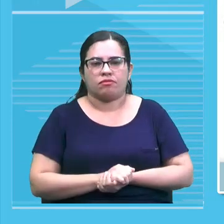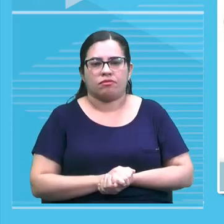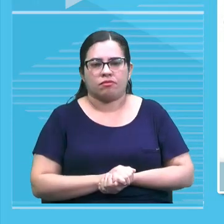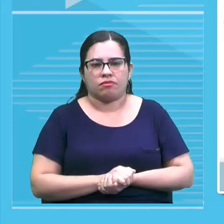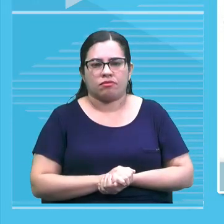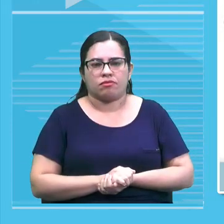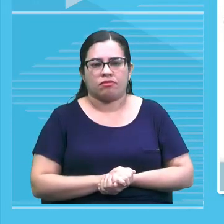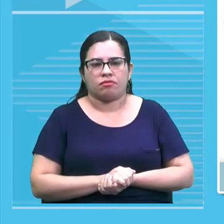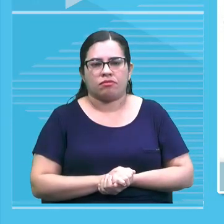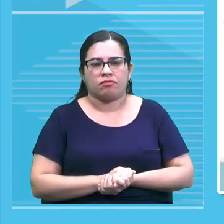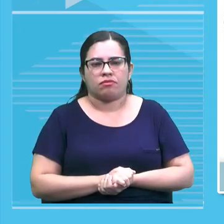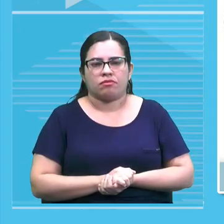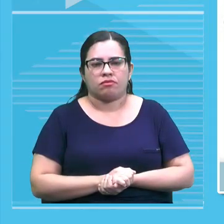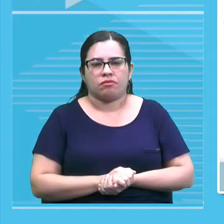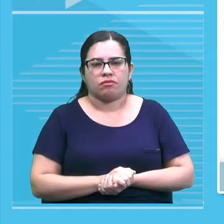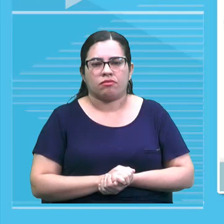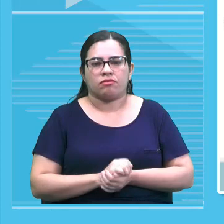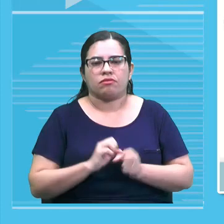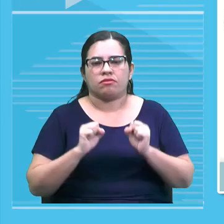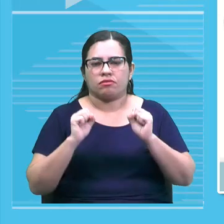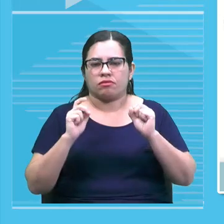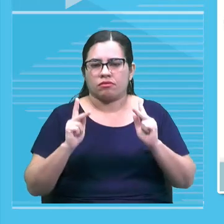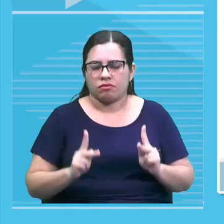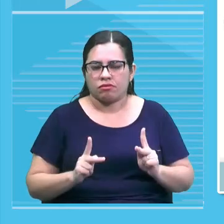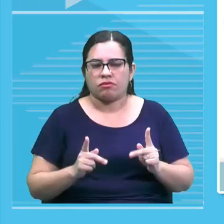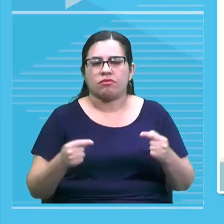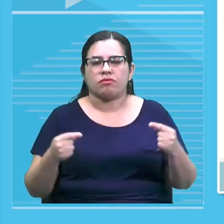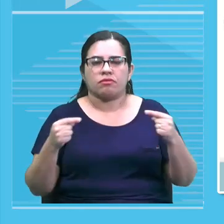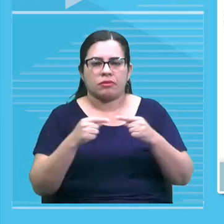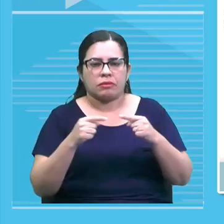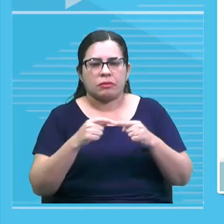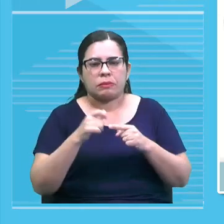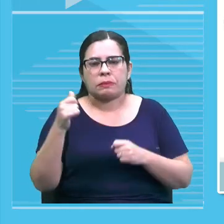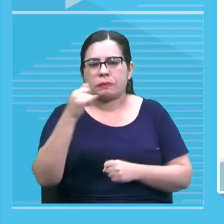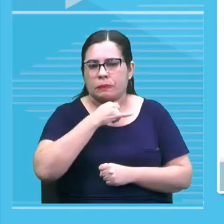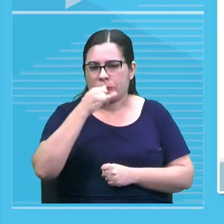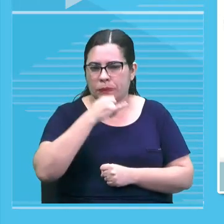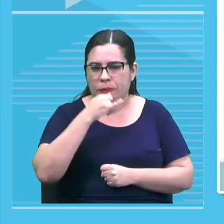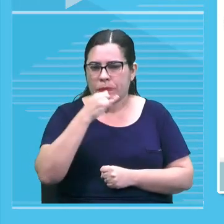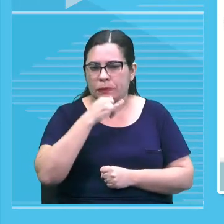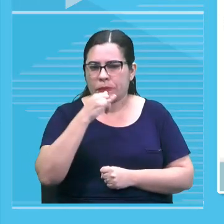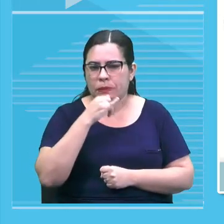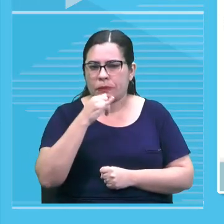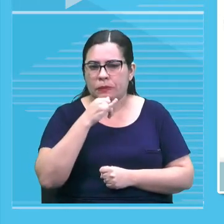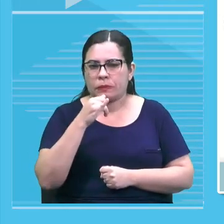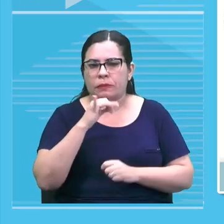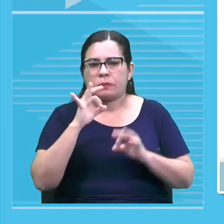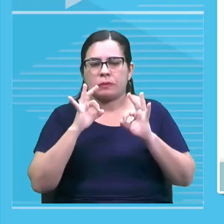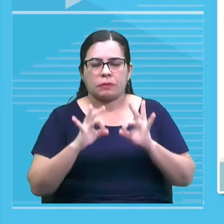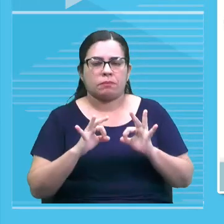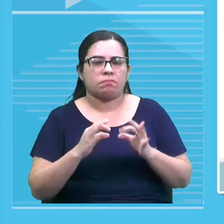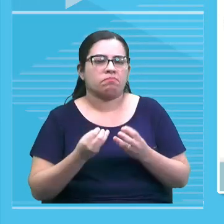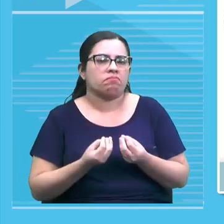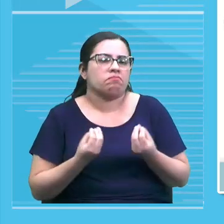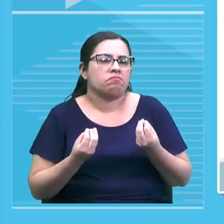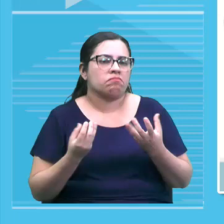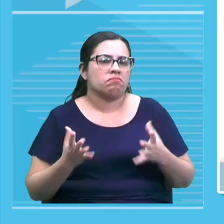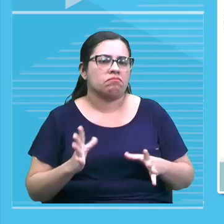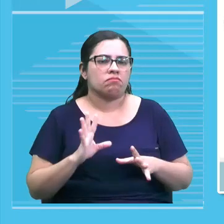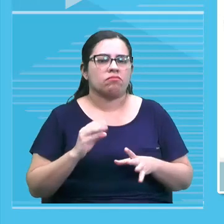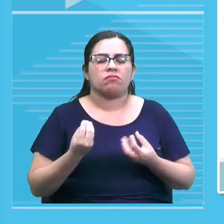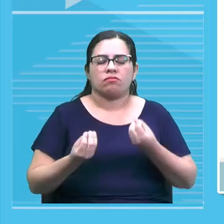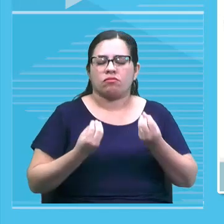exatamente para Ageu a gente já entra aí na eletricidade né Professor como é que acontece